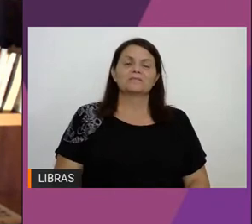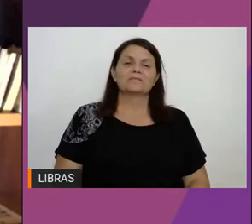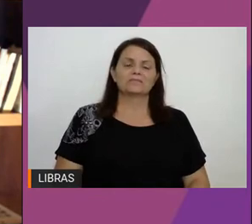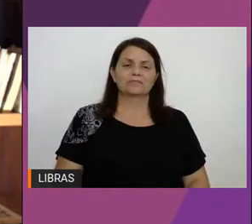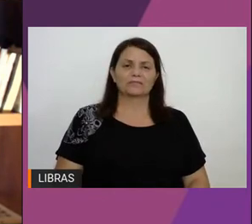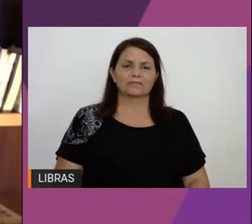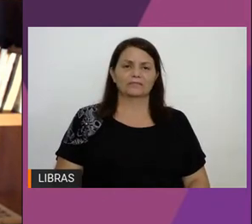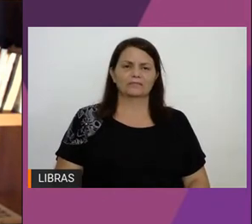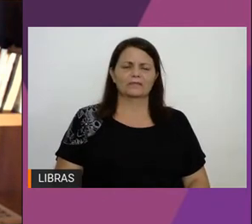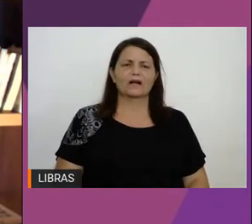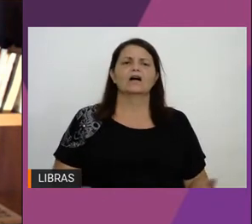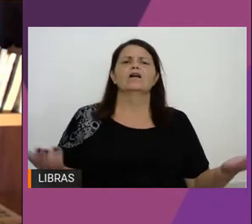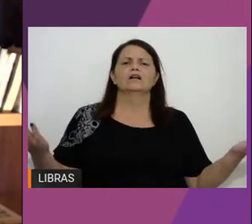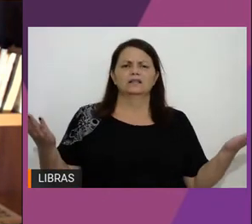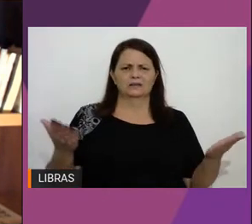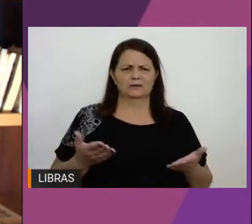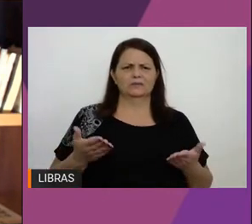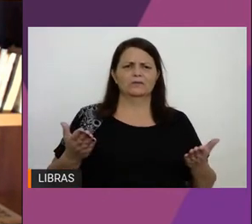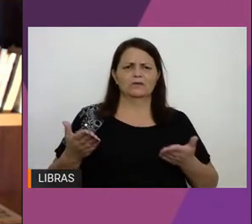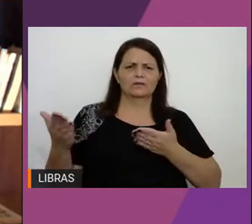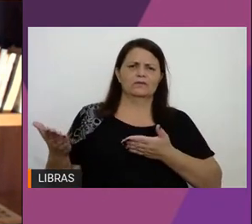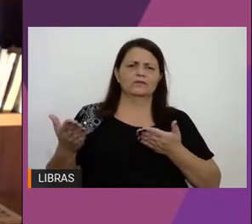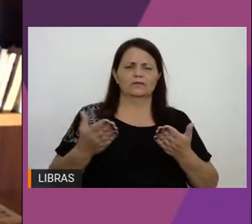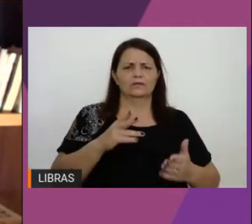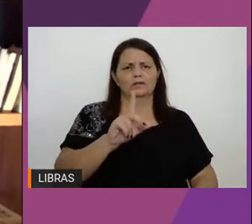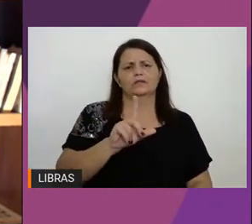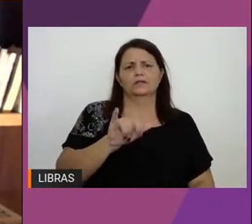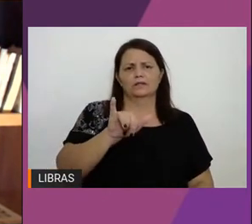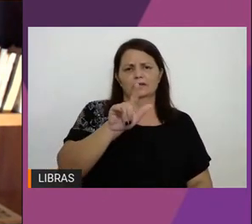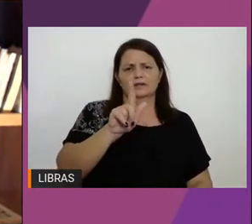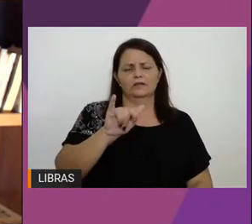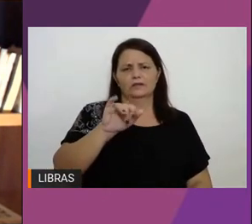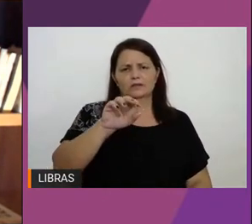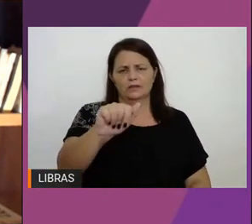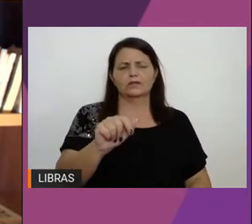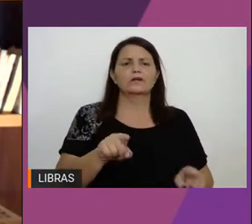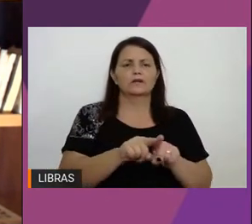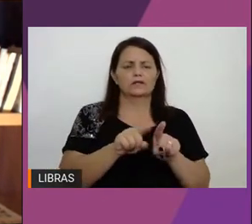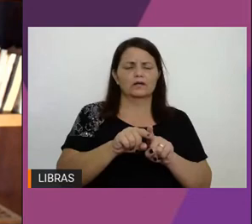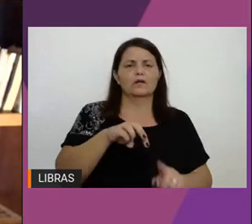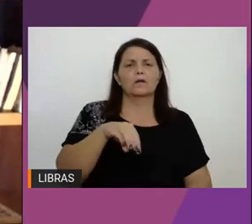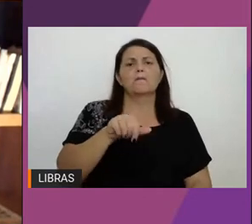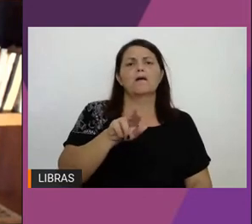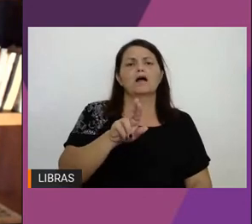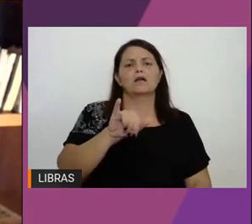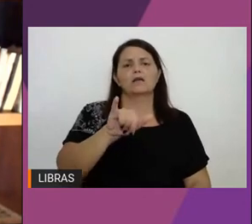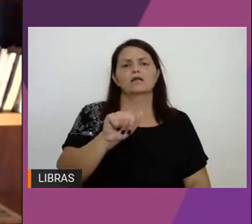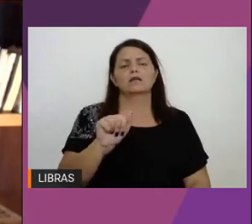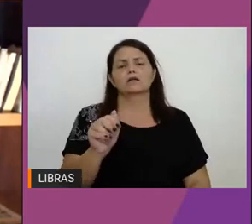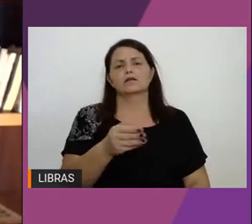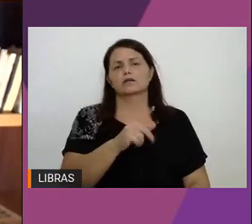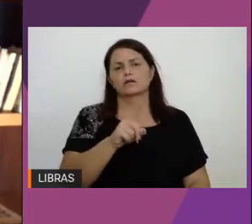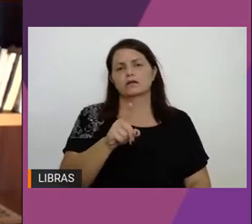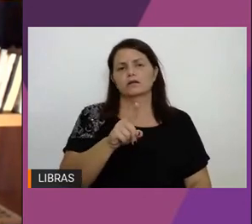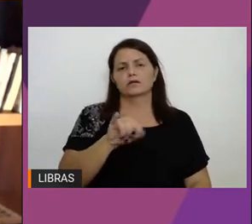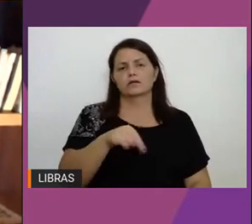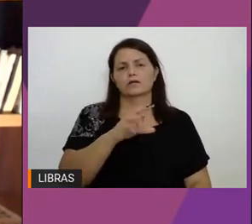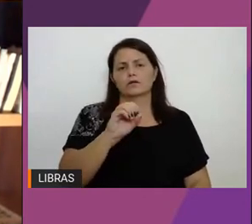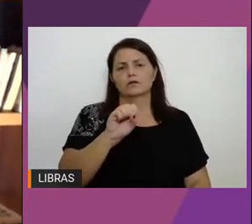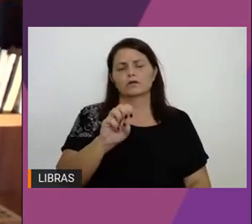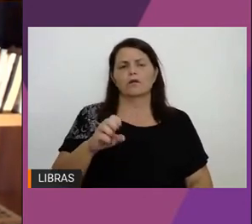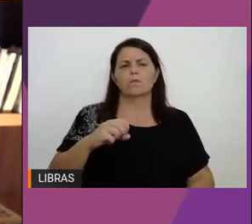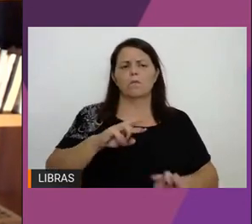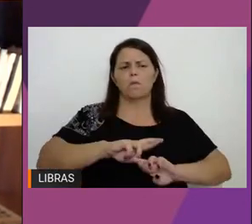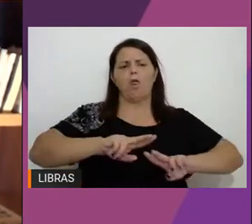agora eu vou trazer ele já tem leitoras com Maria José Vaz nos dizer daqui a pouco em diversas